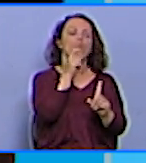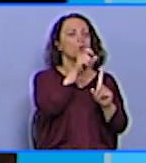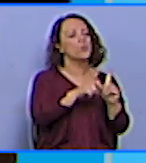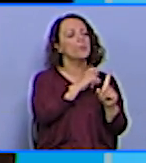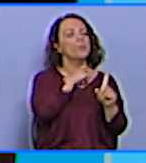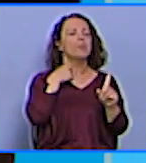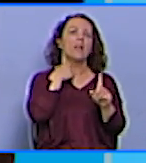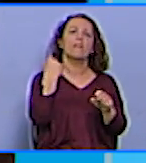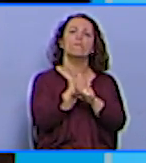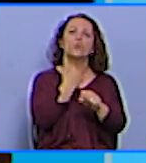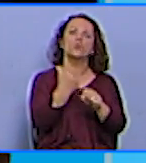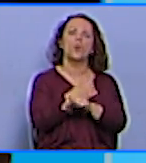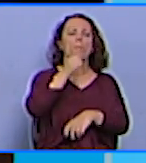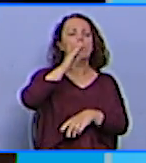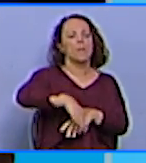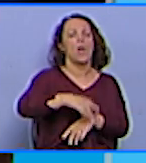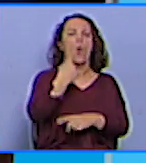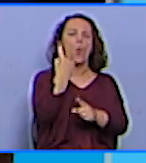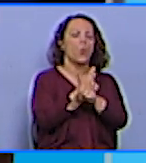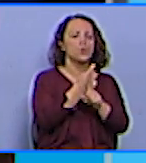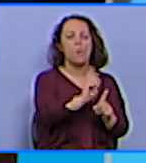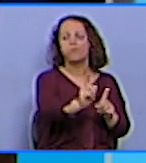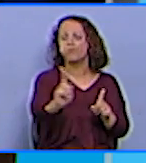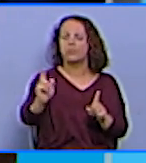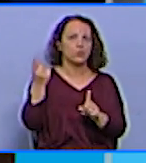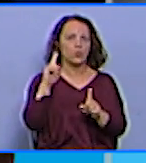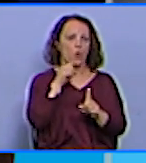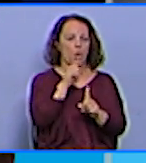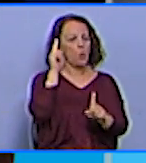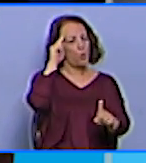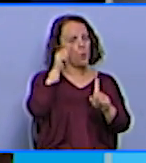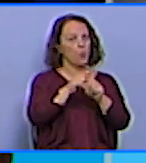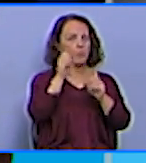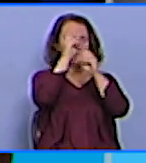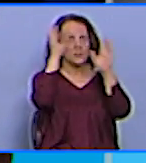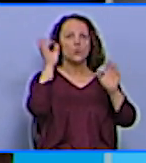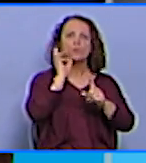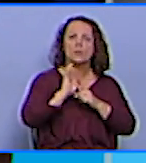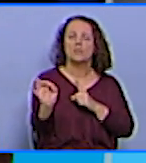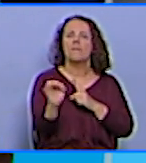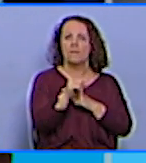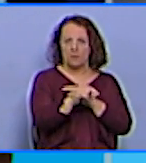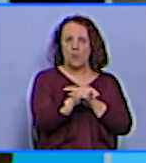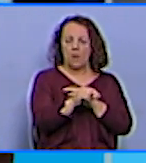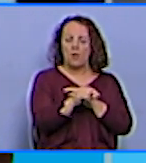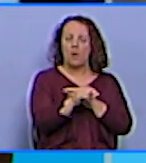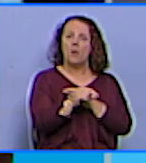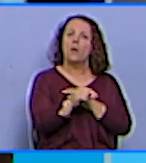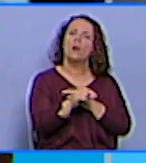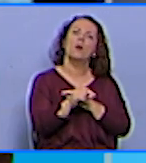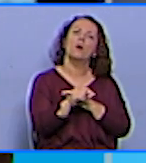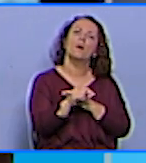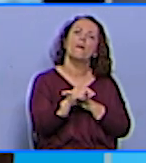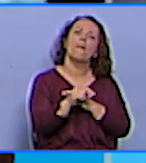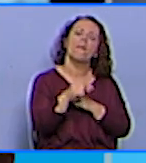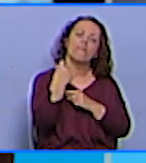não é um padre que não pode fazer algumas coisas, de todo. É uma missão específica, que tem também o seu